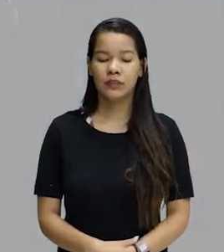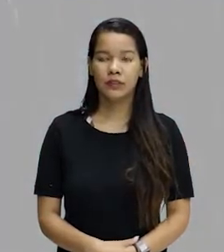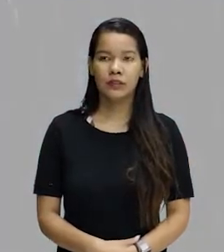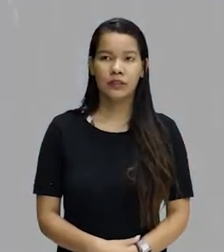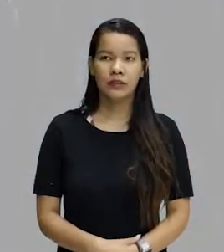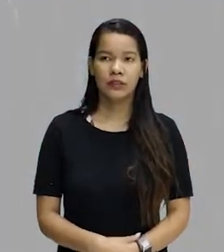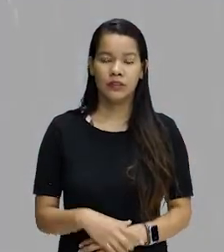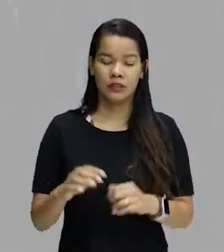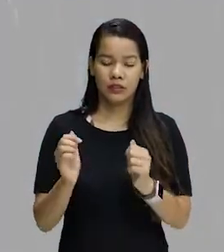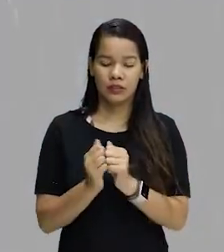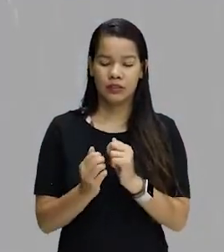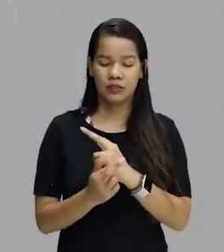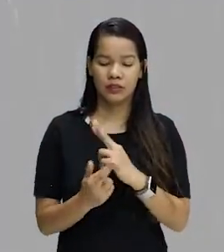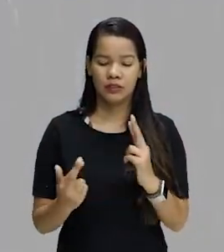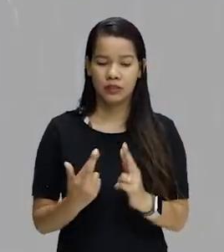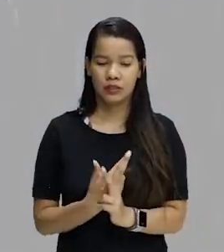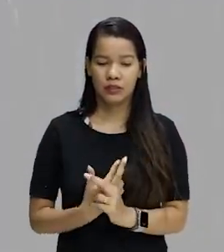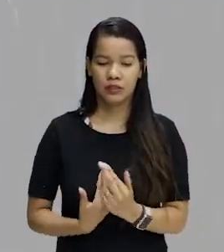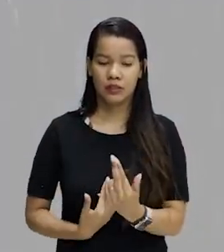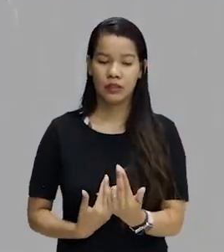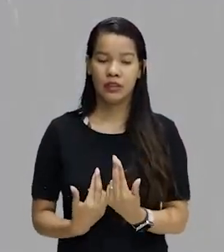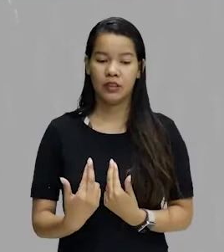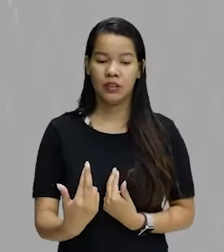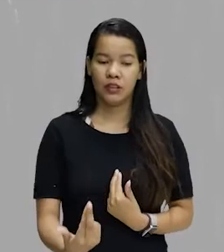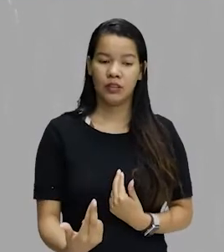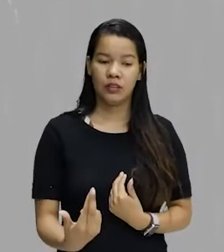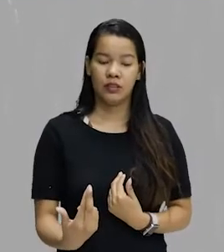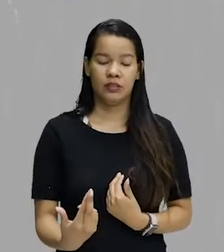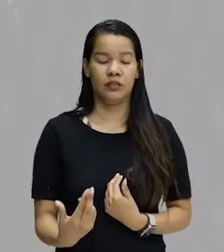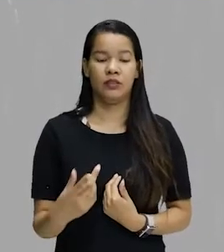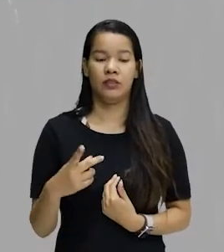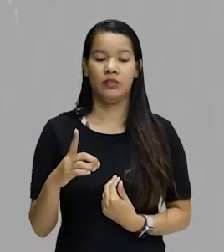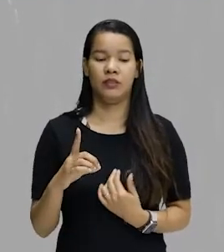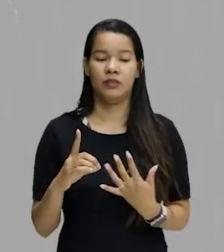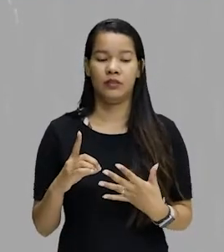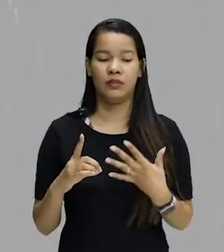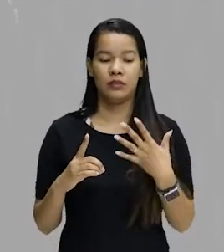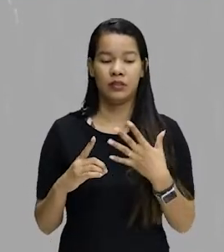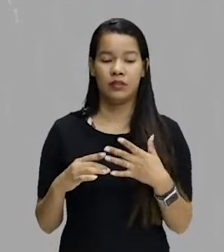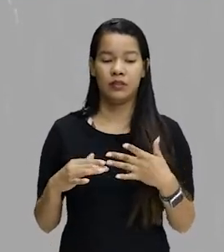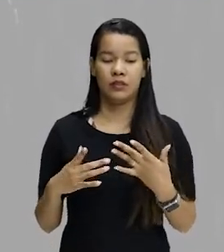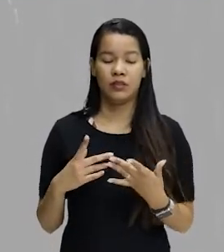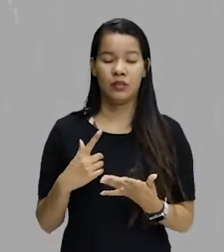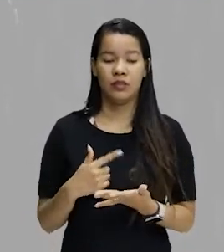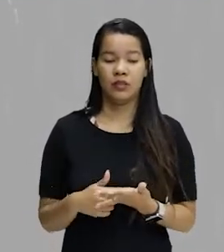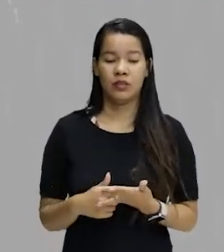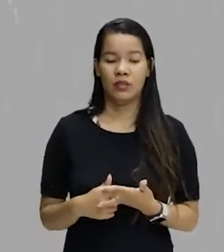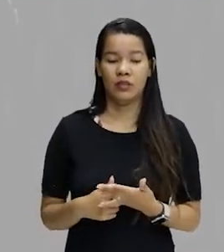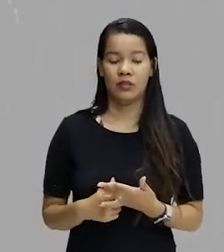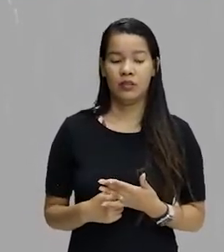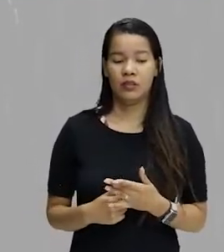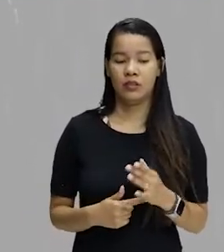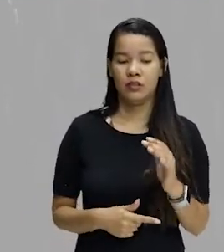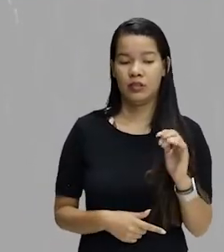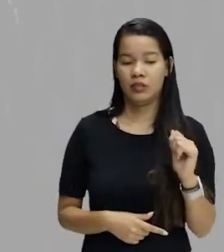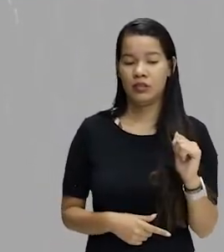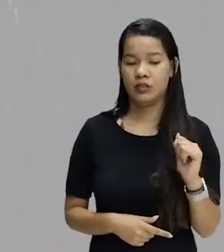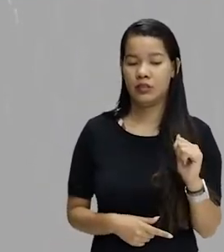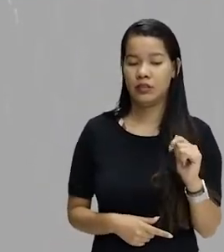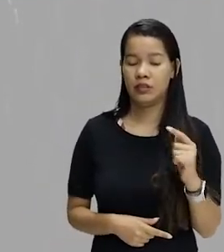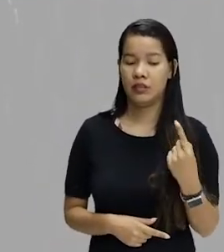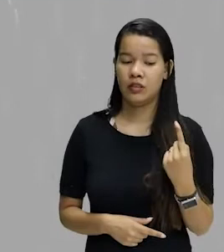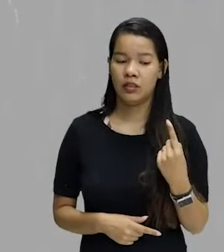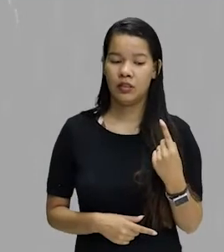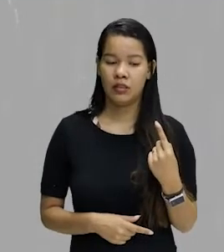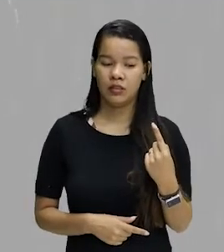Com relação a essa reação, considere as seguintes afirmações. Então, nós temos aqui, ó, o composto 1, ele é um